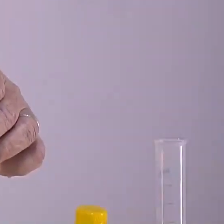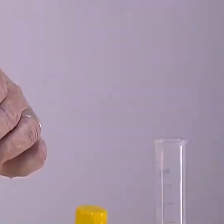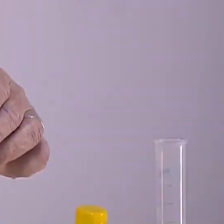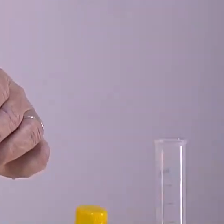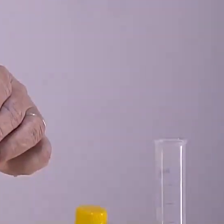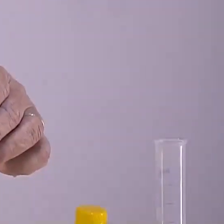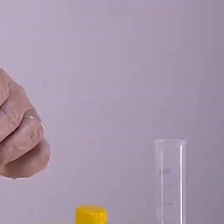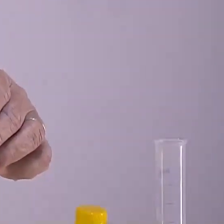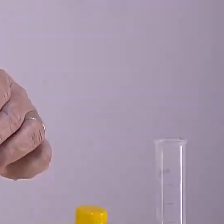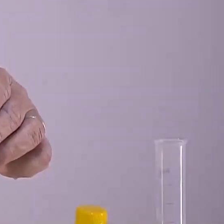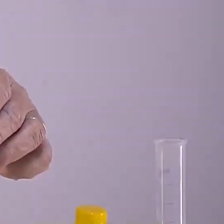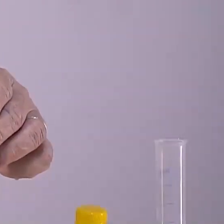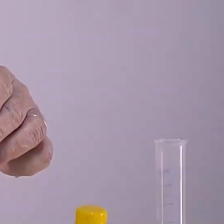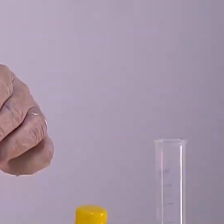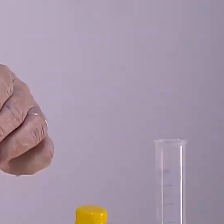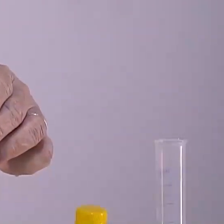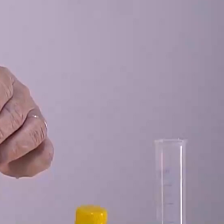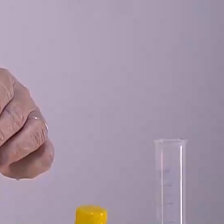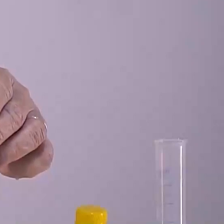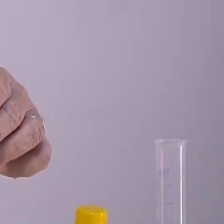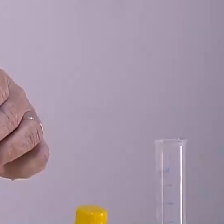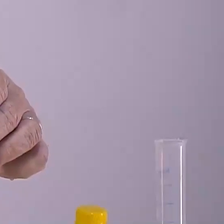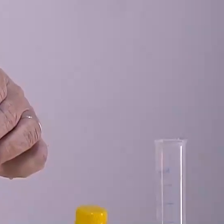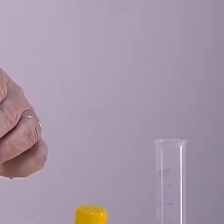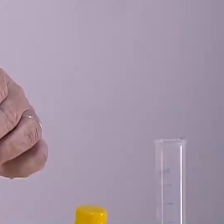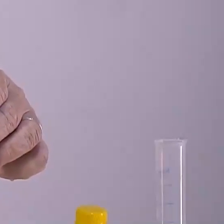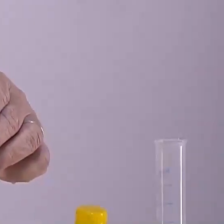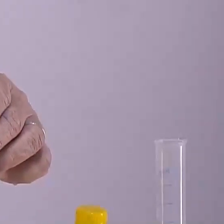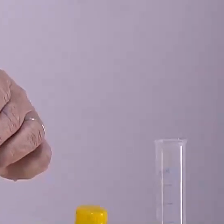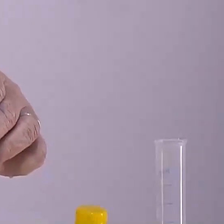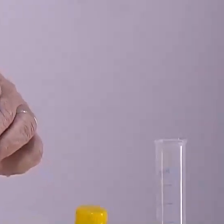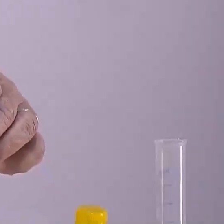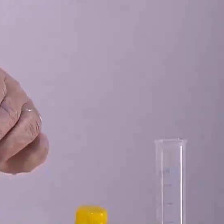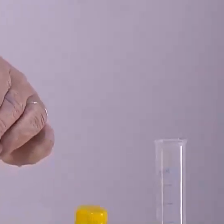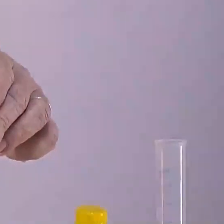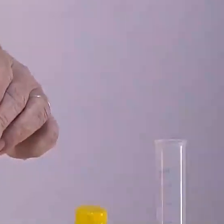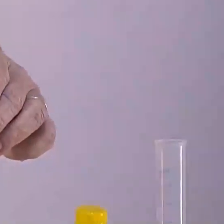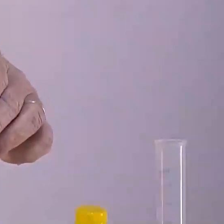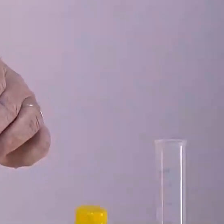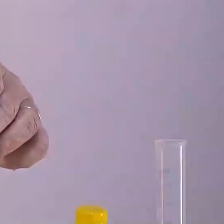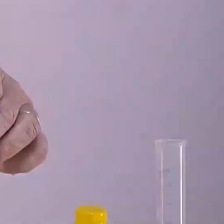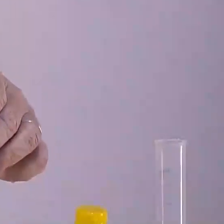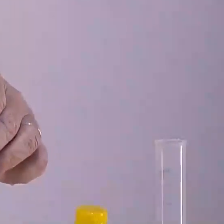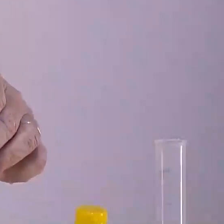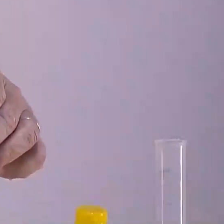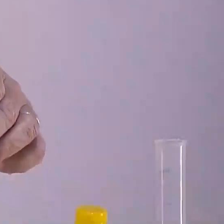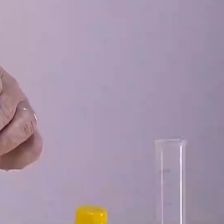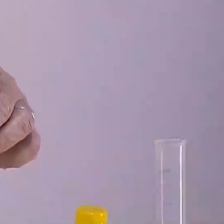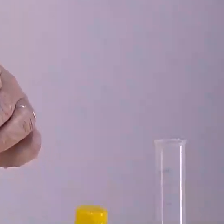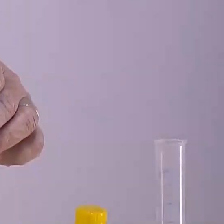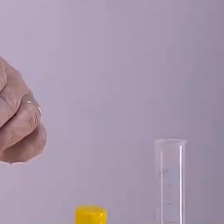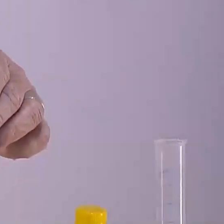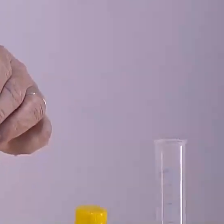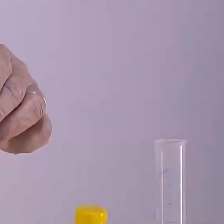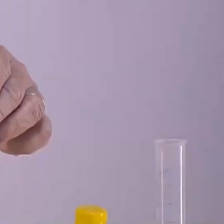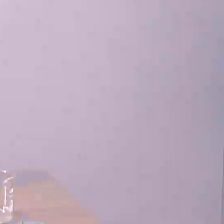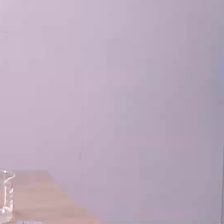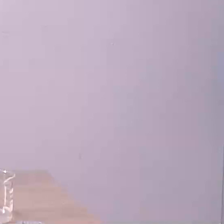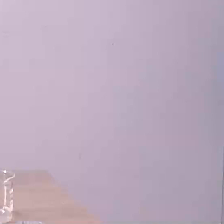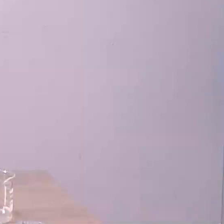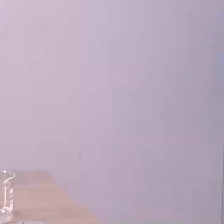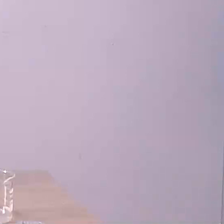Olha só, não quero óleo, então quando agora fecho a torneira, você está vendo,